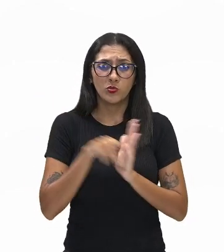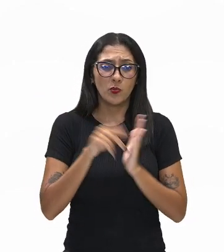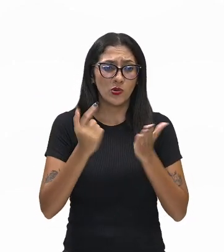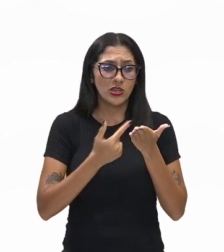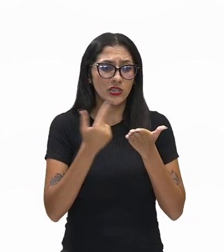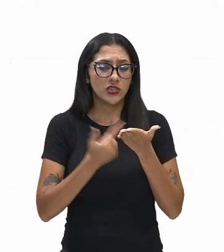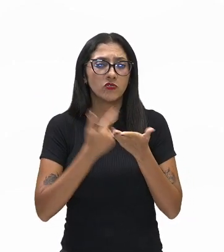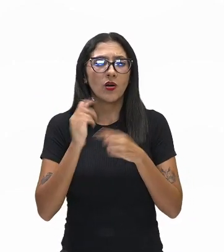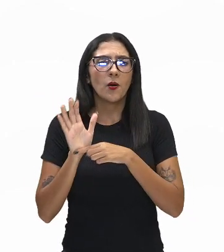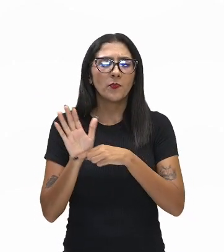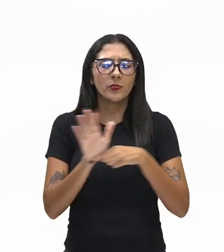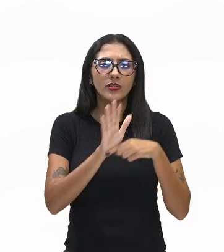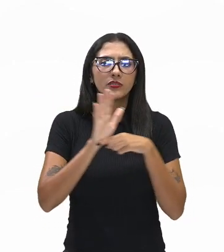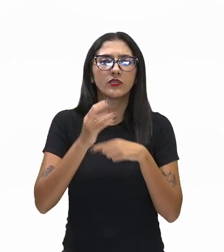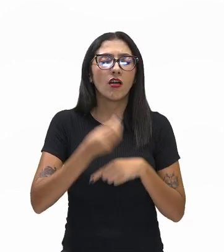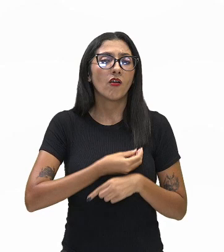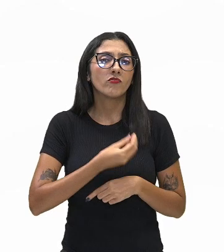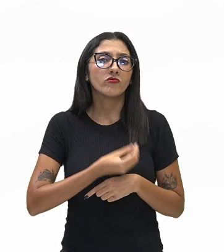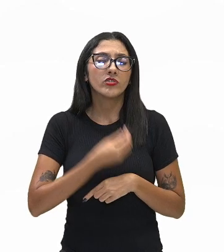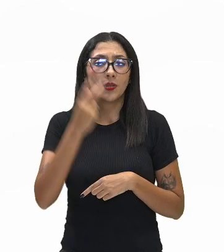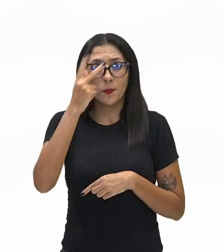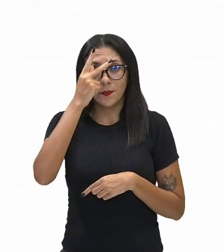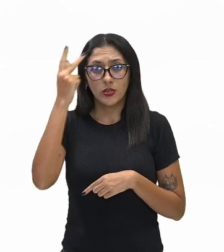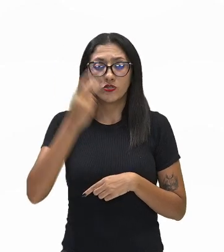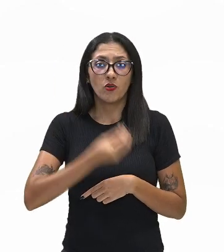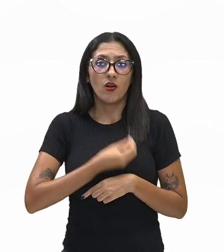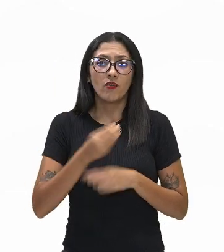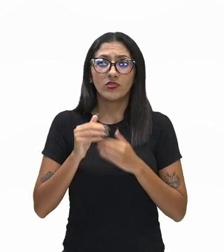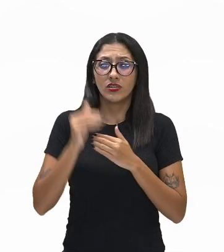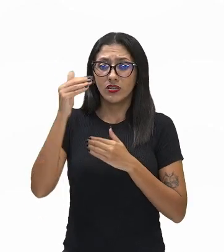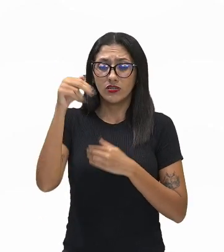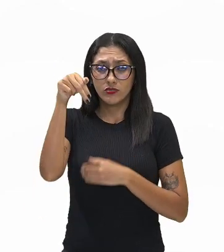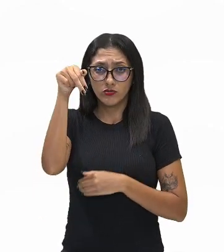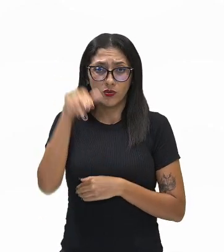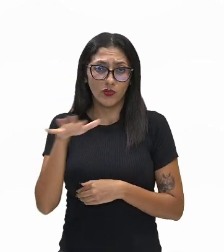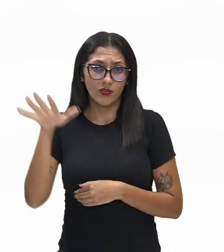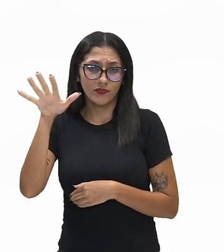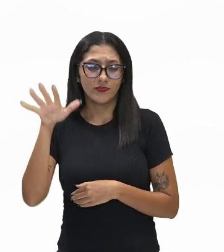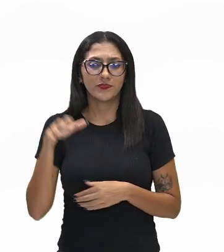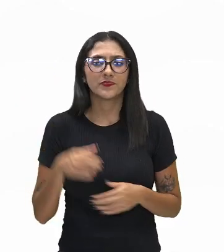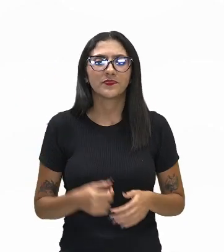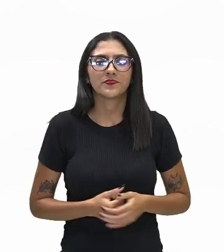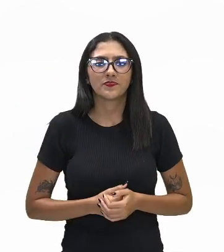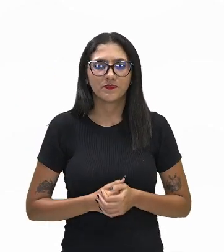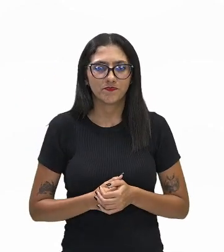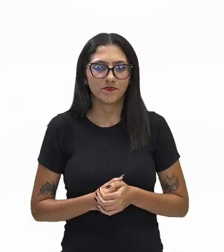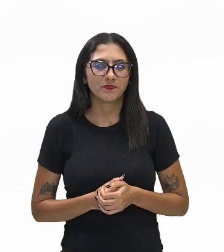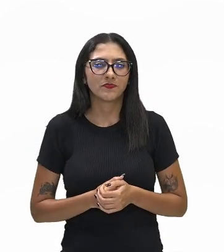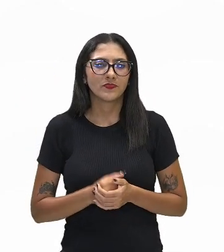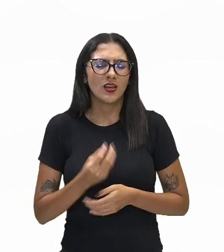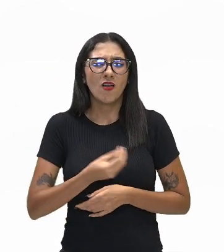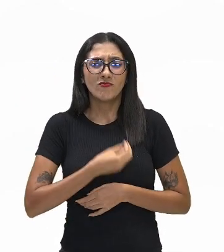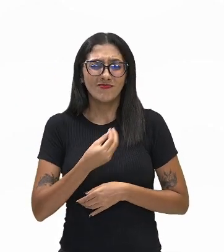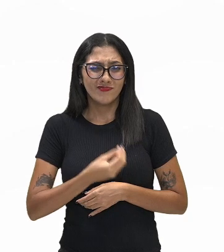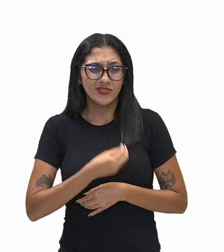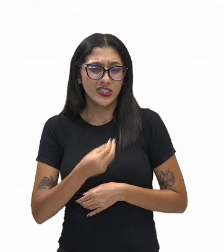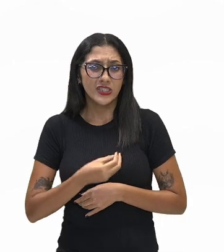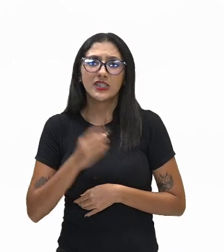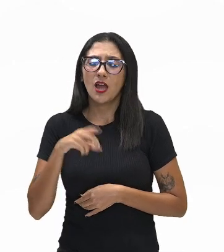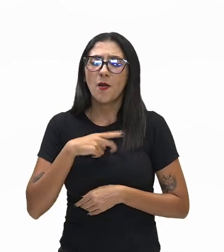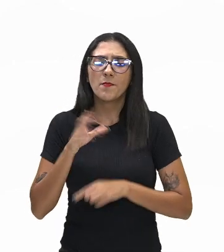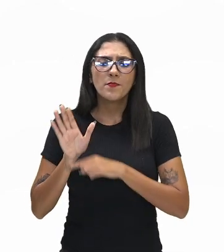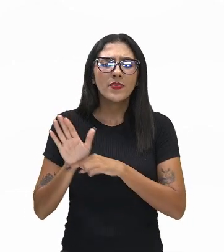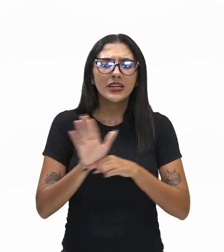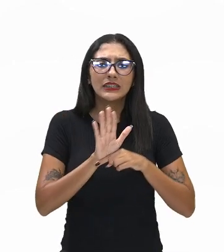a vida do nordestino com todas as suas mazelas. A condição humana é mostrada de forma